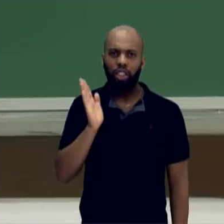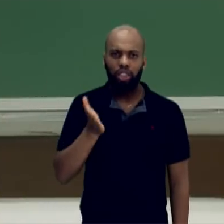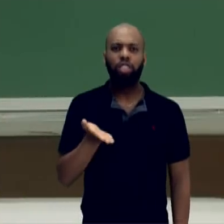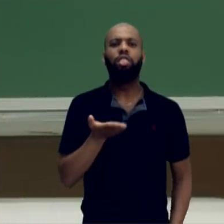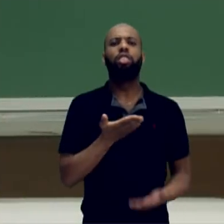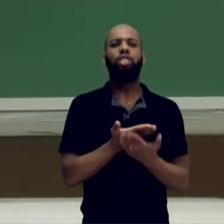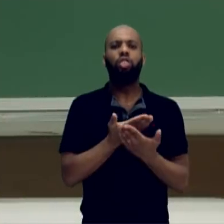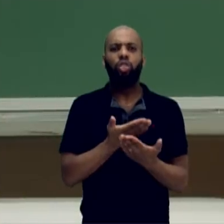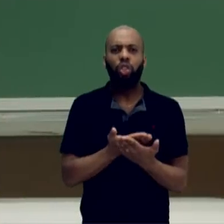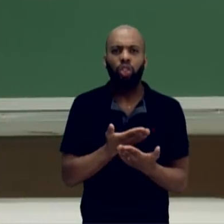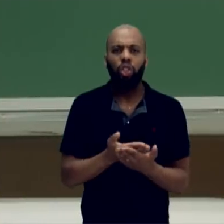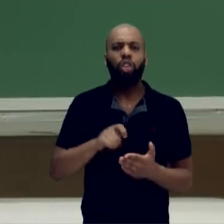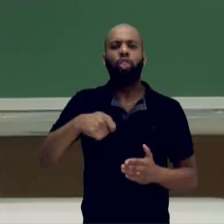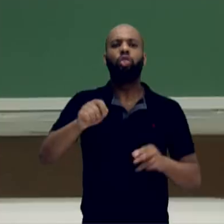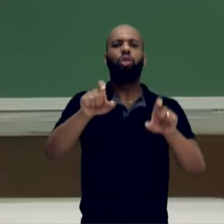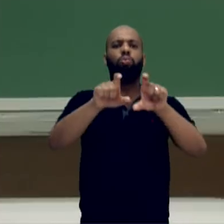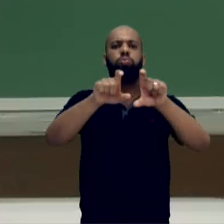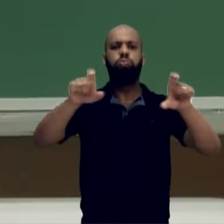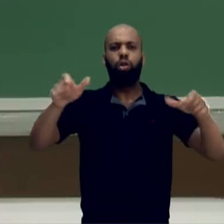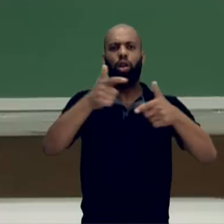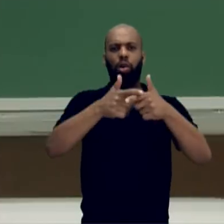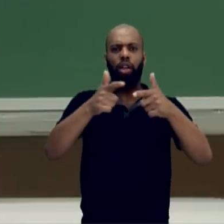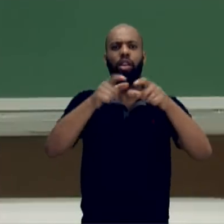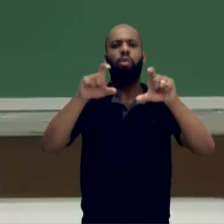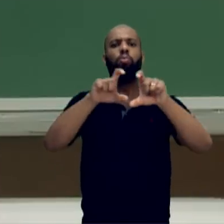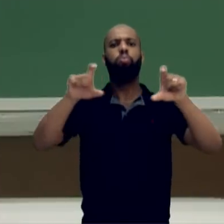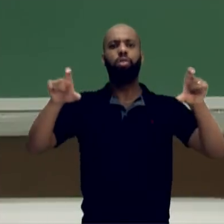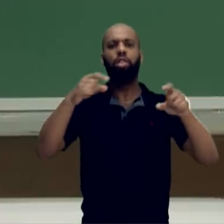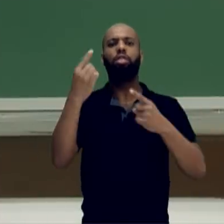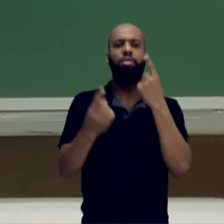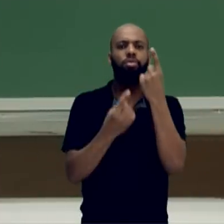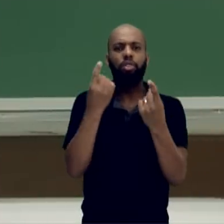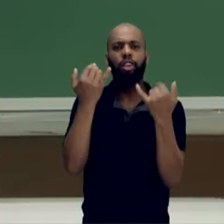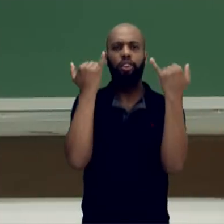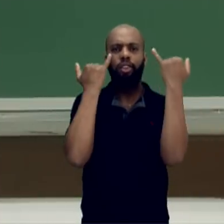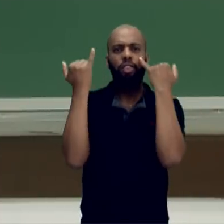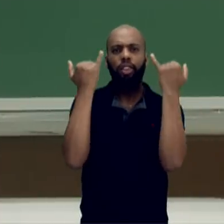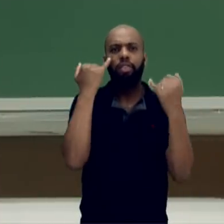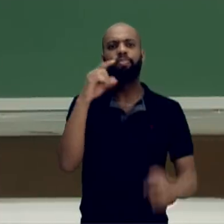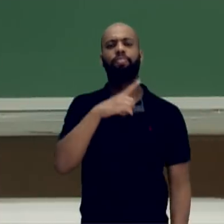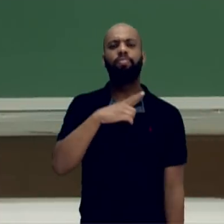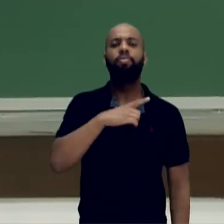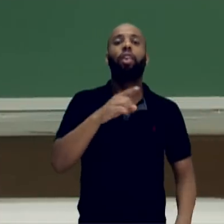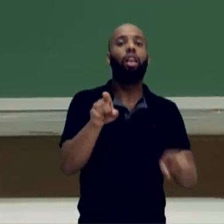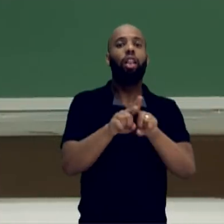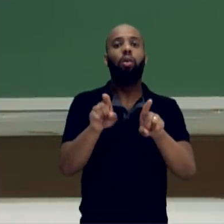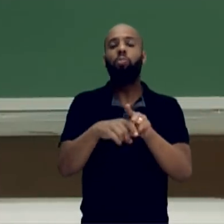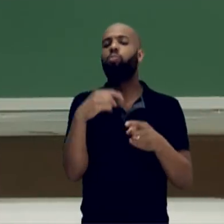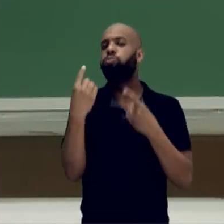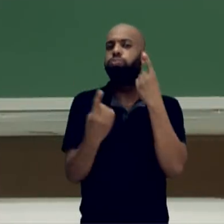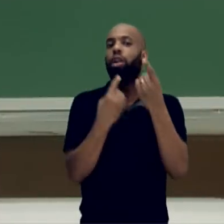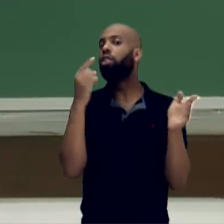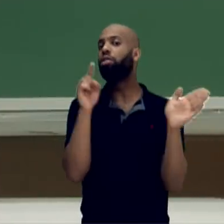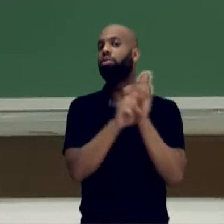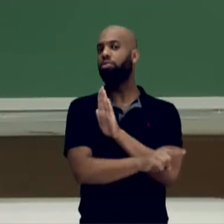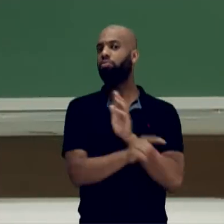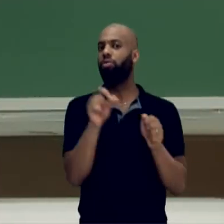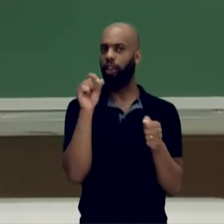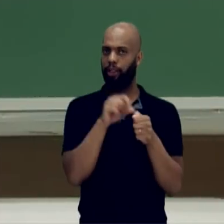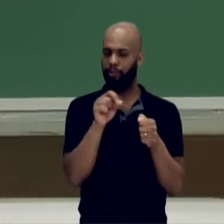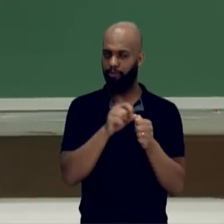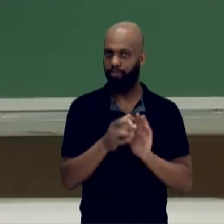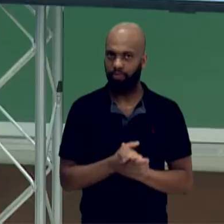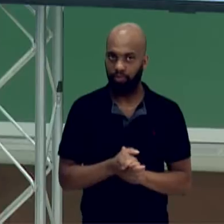estávamos falando em relação a problemas. Temos que pensar quais as informações que eu tenho e qual é a pergunta que é